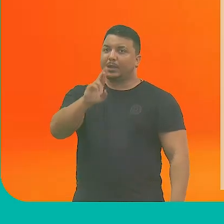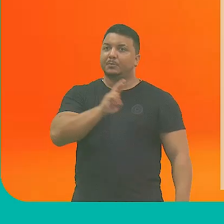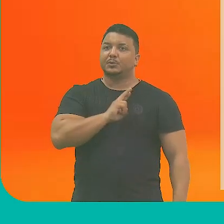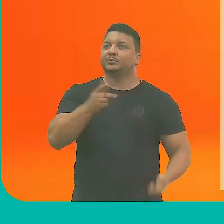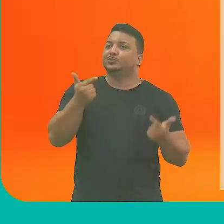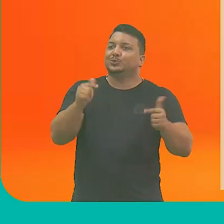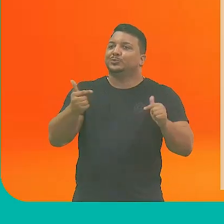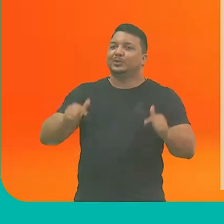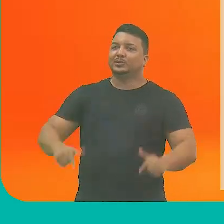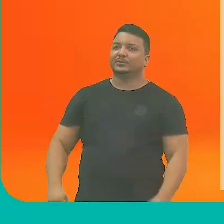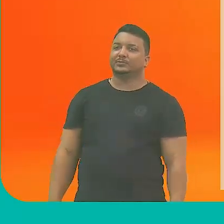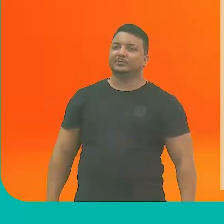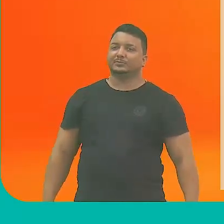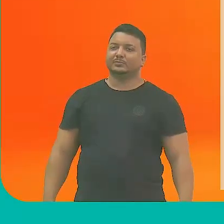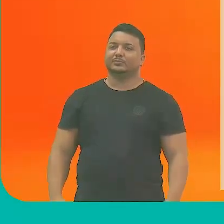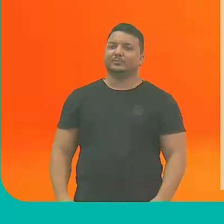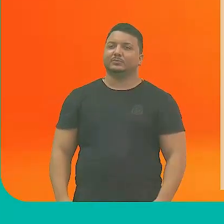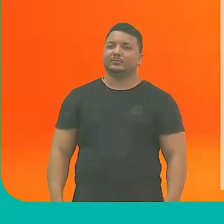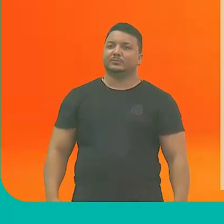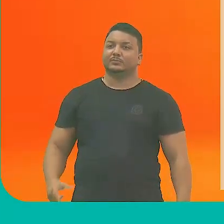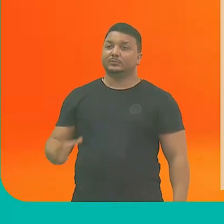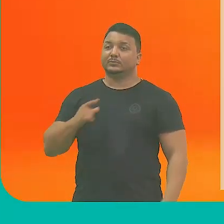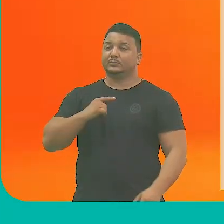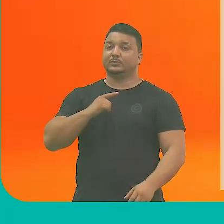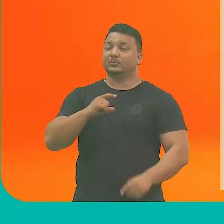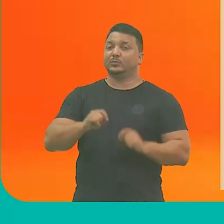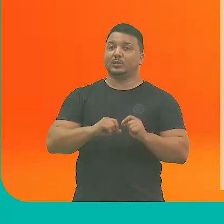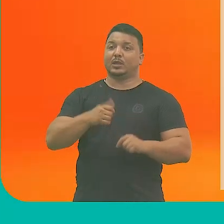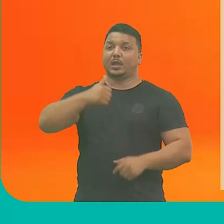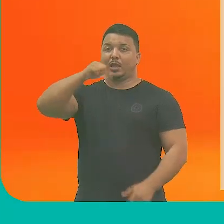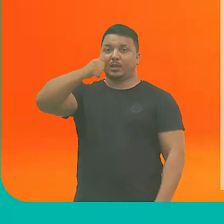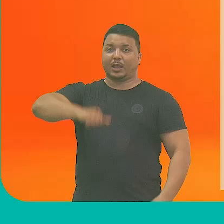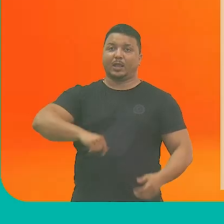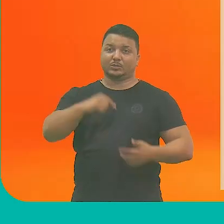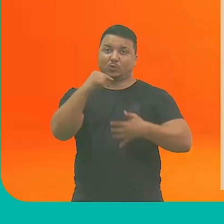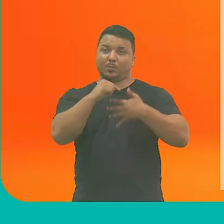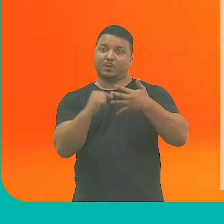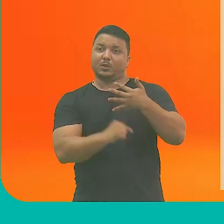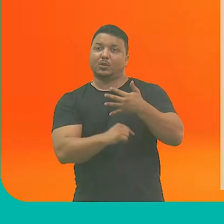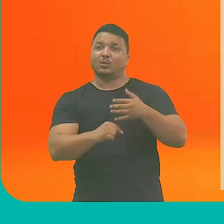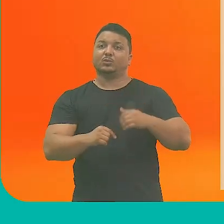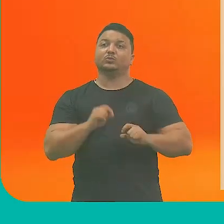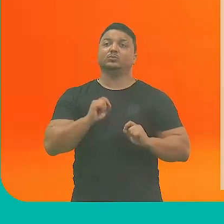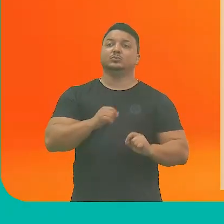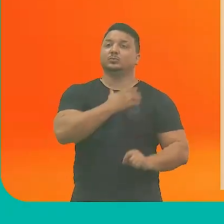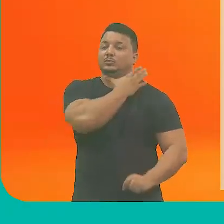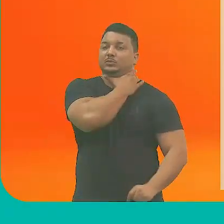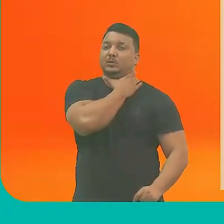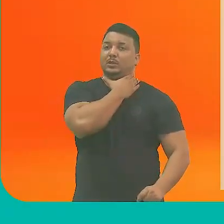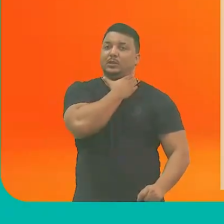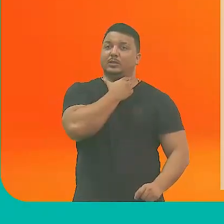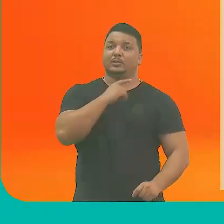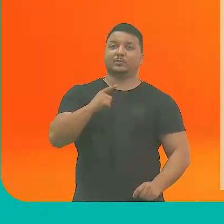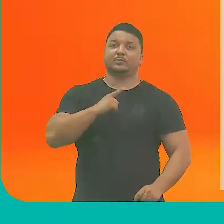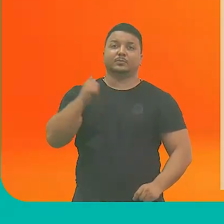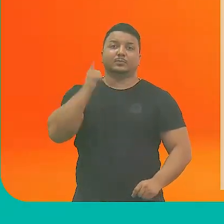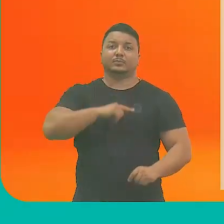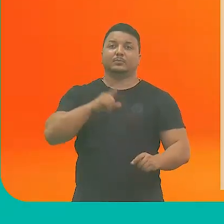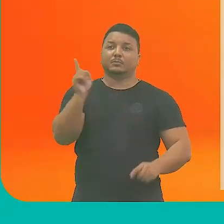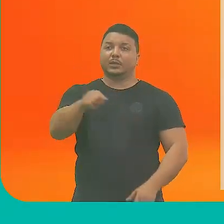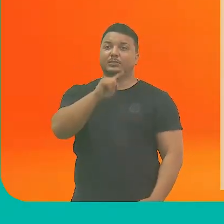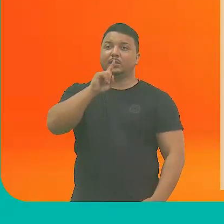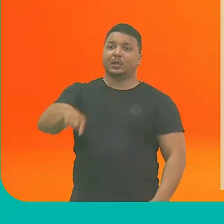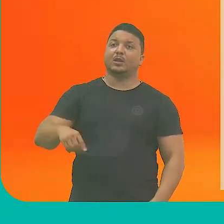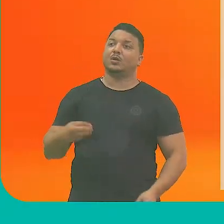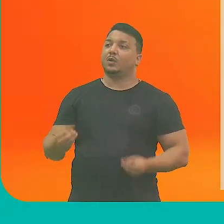solução. Nós tivemos uma questão de análise combinatória que ela foi anulada, não é?